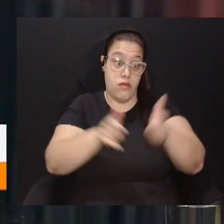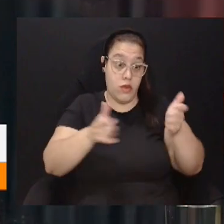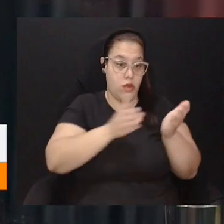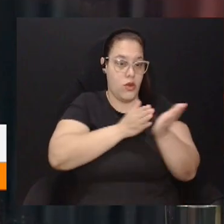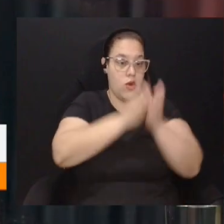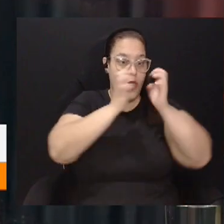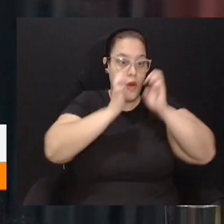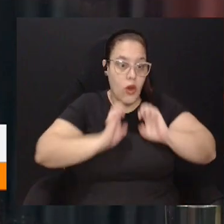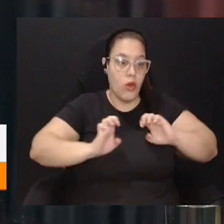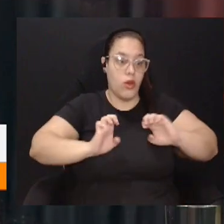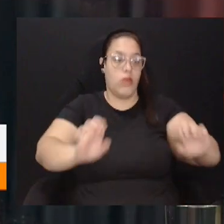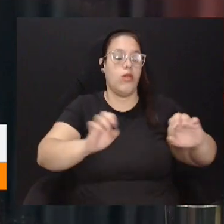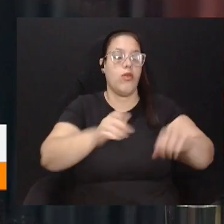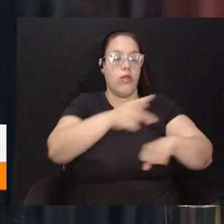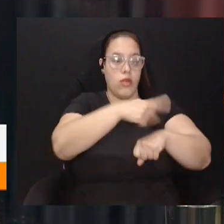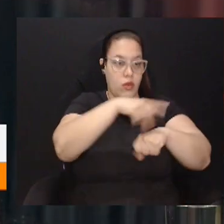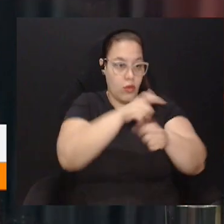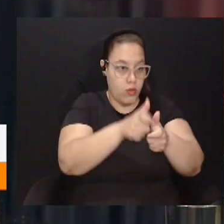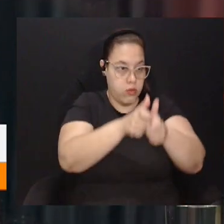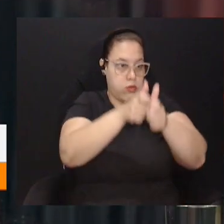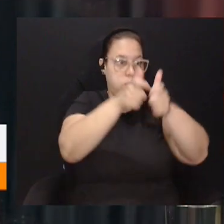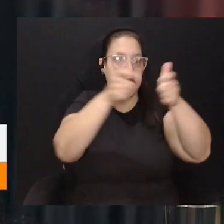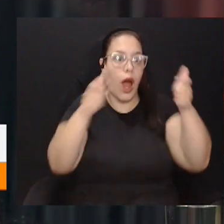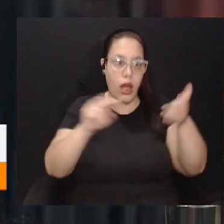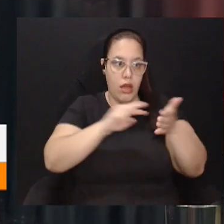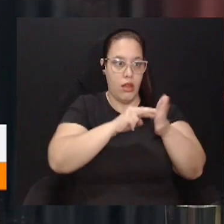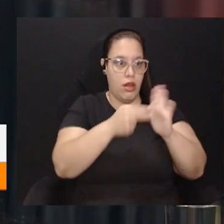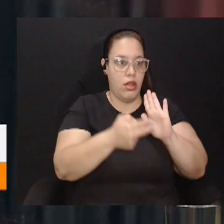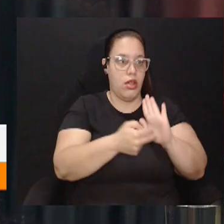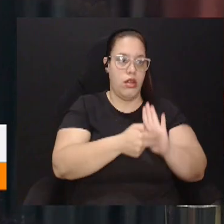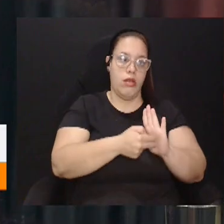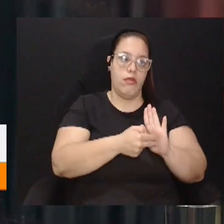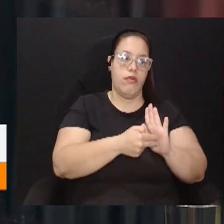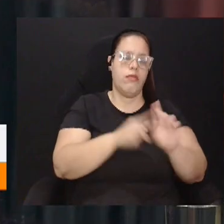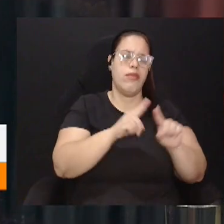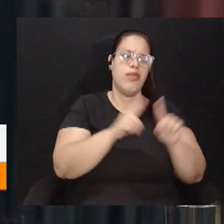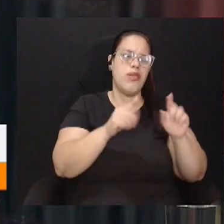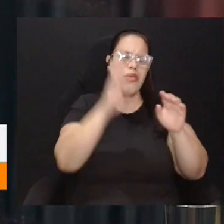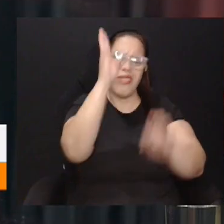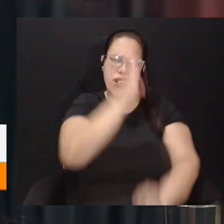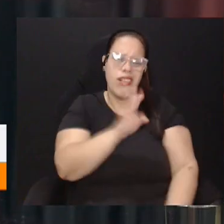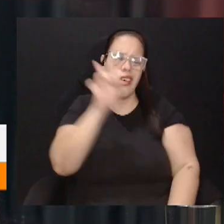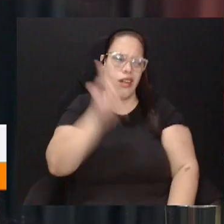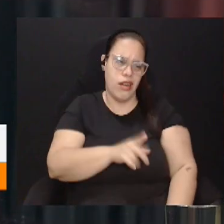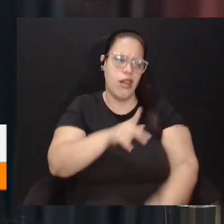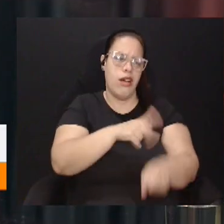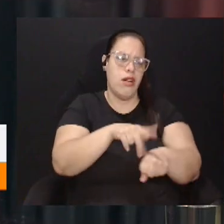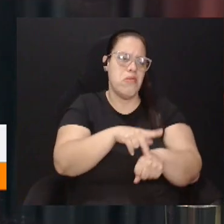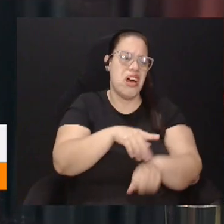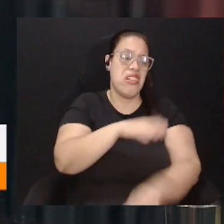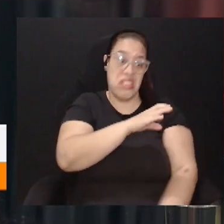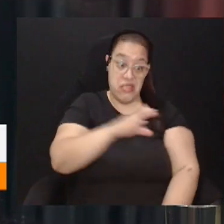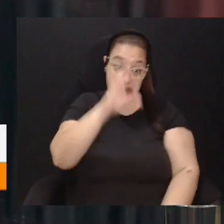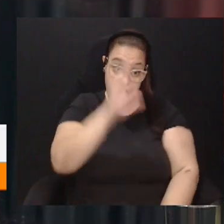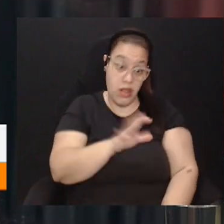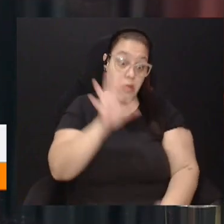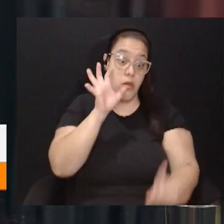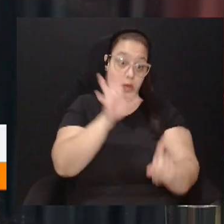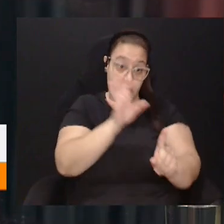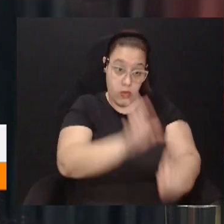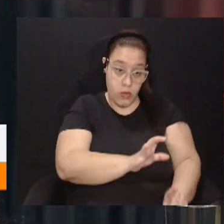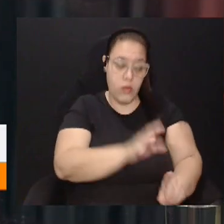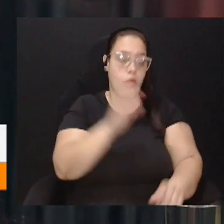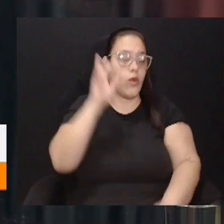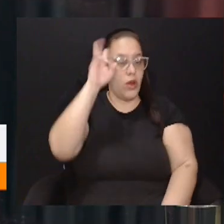país, um crescimento bastante significativo, mas o Brasil é um país católico, influenciado por uma tradição